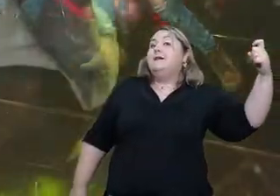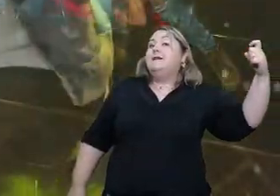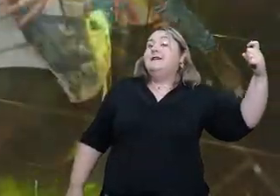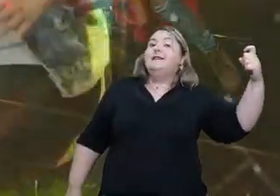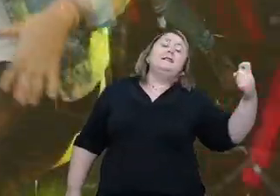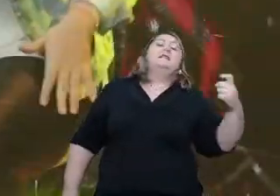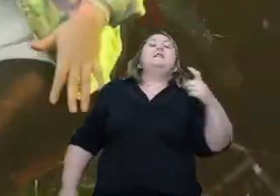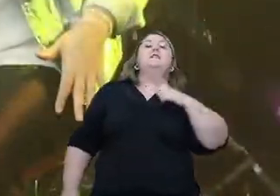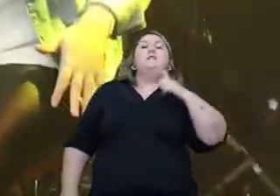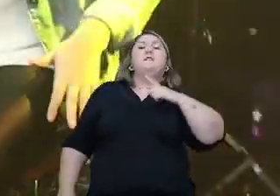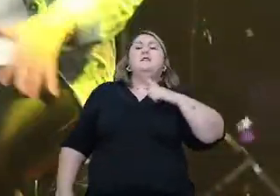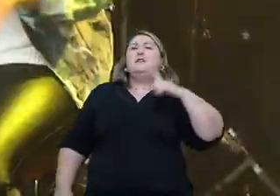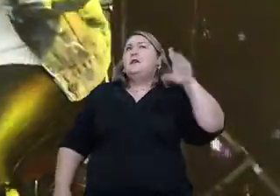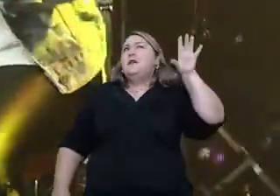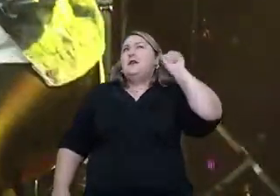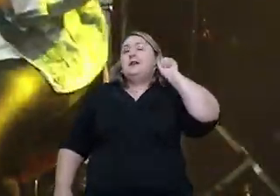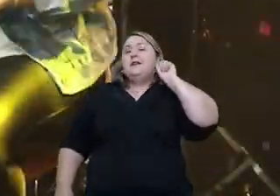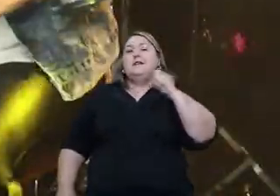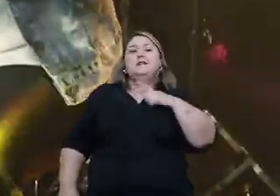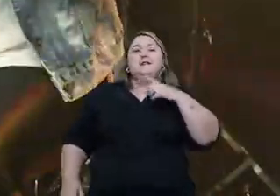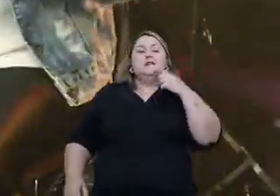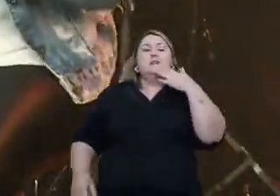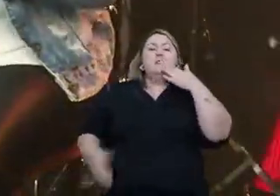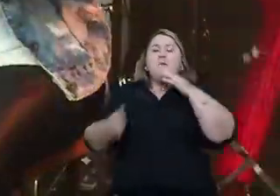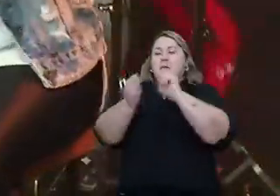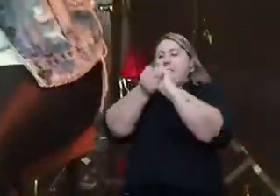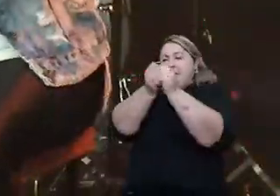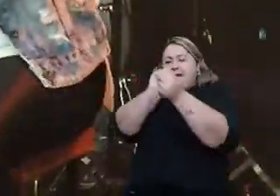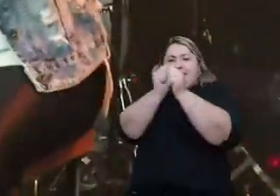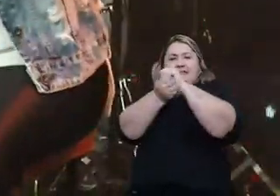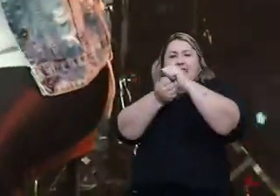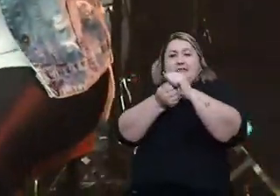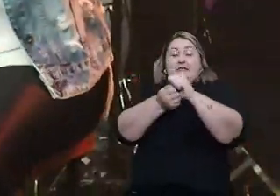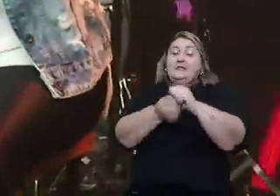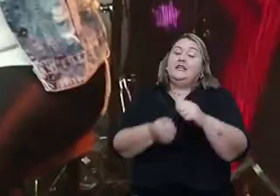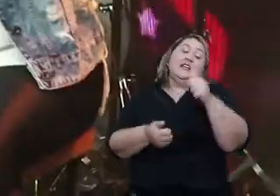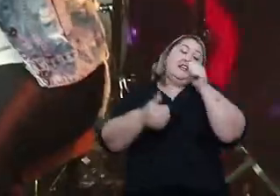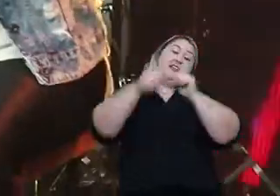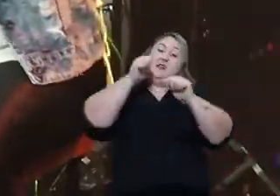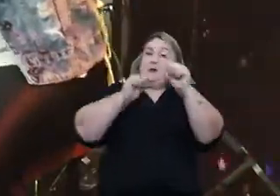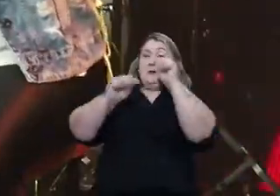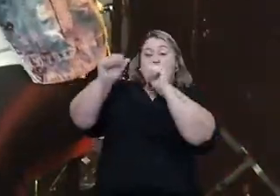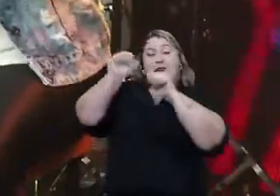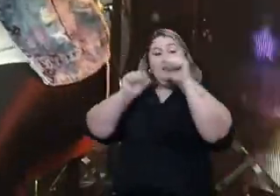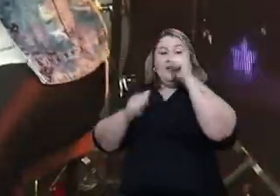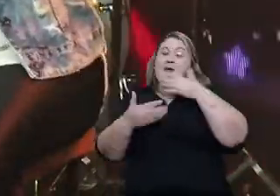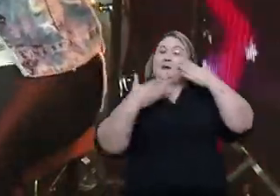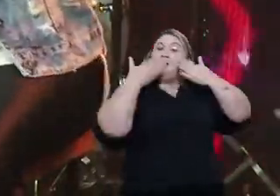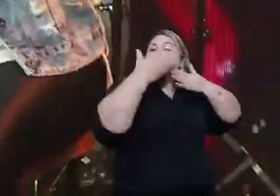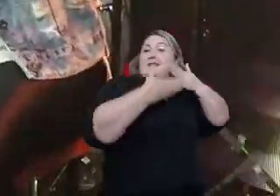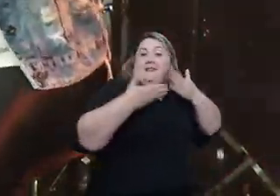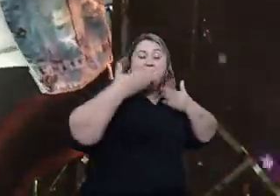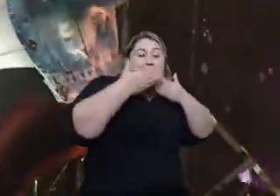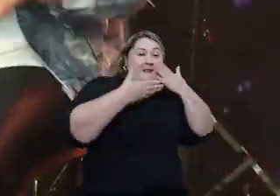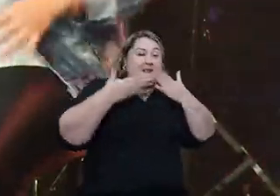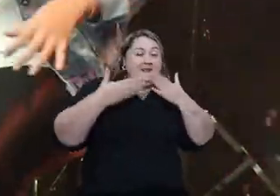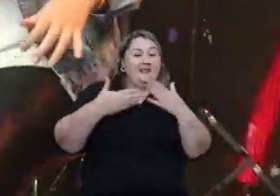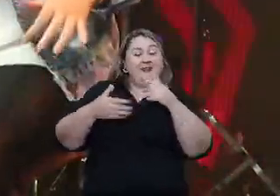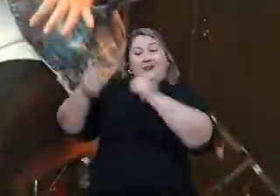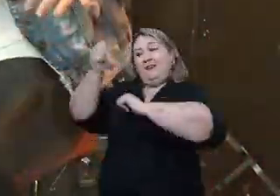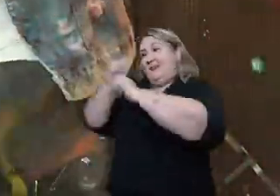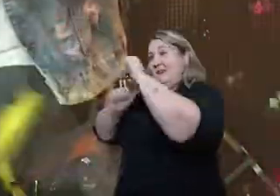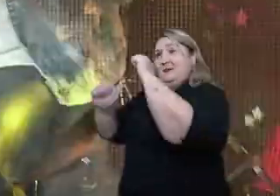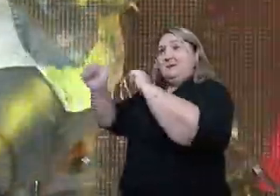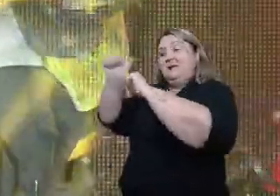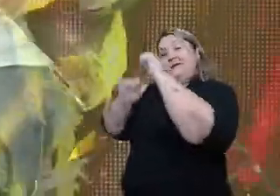Enquanto o som do paredão toca, cê gasta seu batom de cereja. Eu bebo